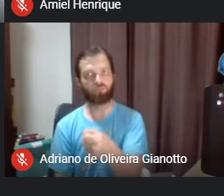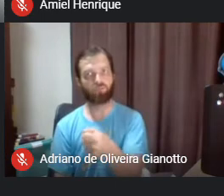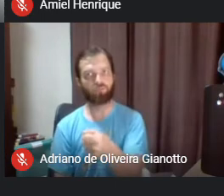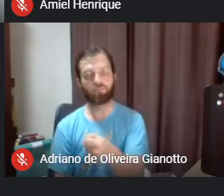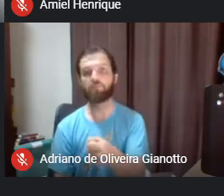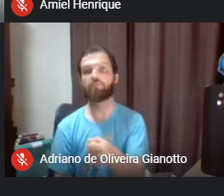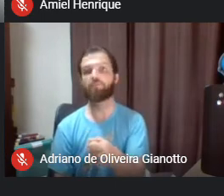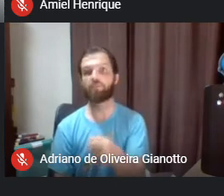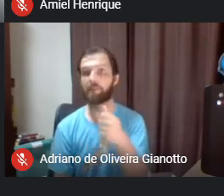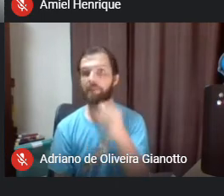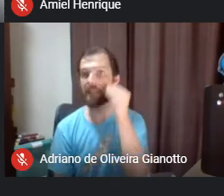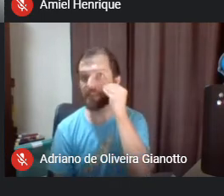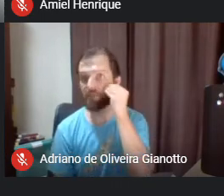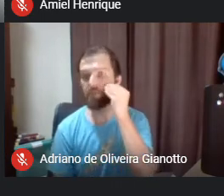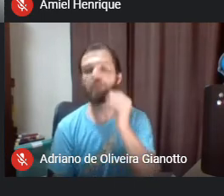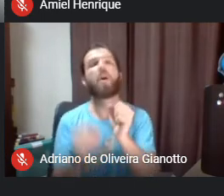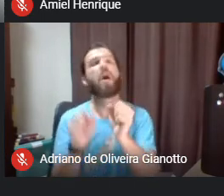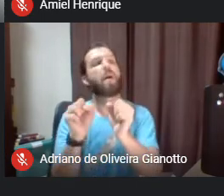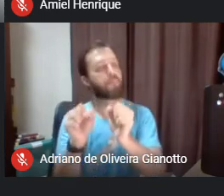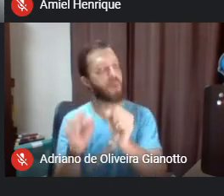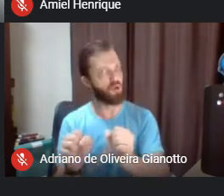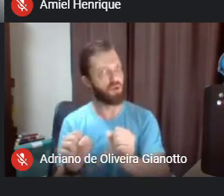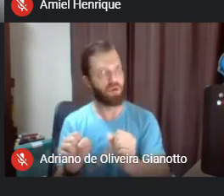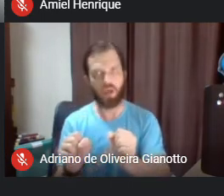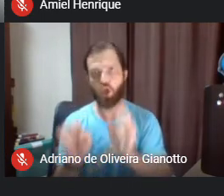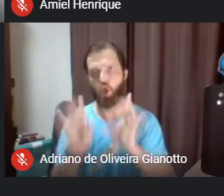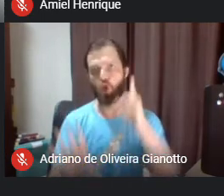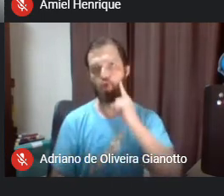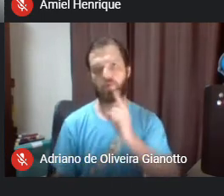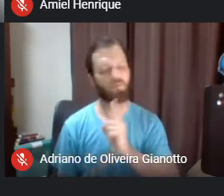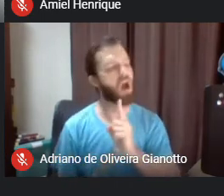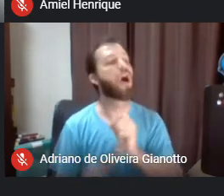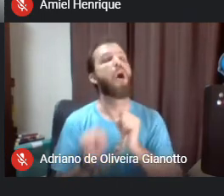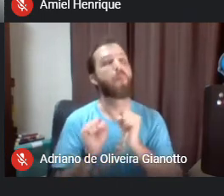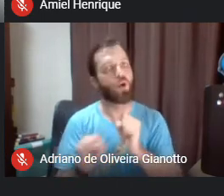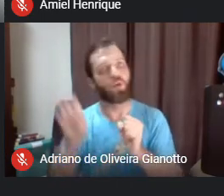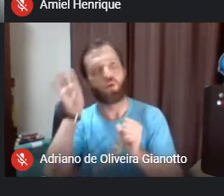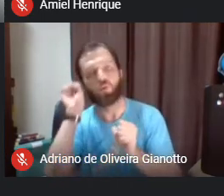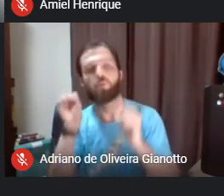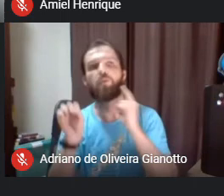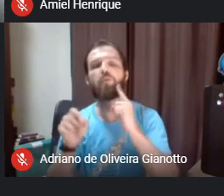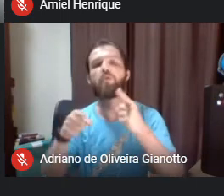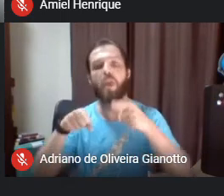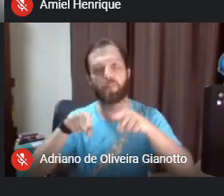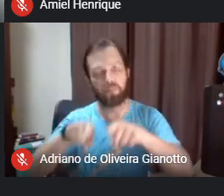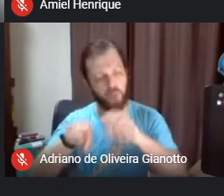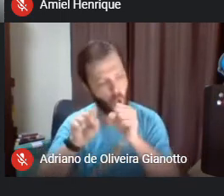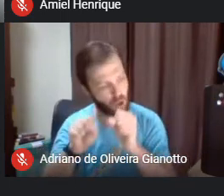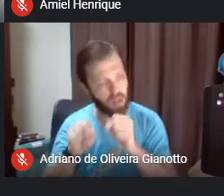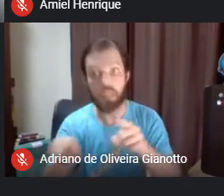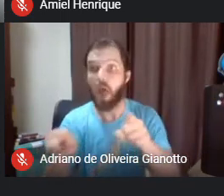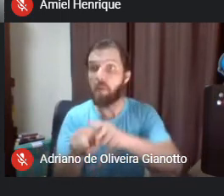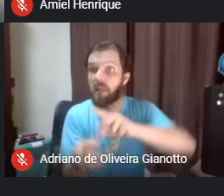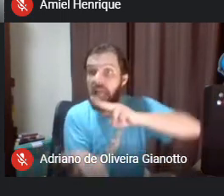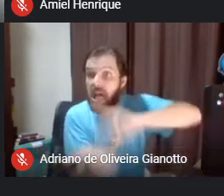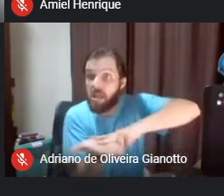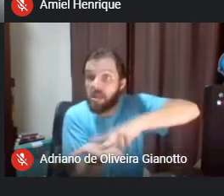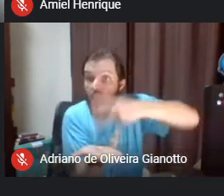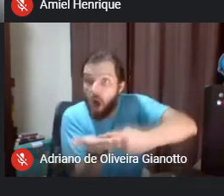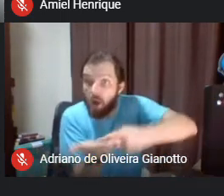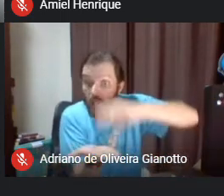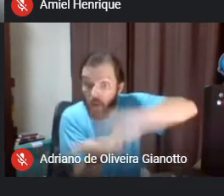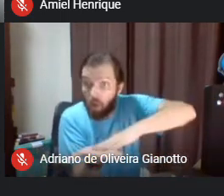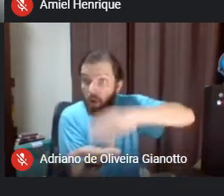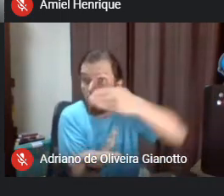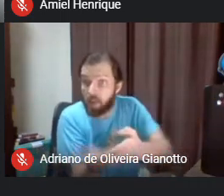fluente na Libras. Não podemos colocar qualquer pessoa lá, não. Tem que ser fluente na Libras. Então, não é só surdo, não é só